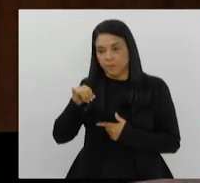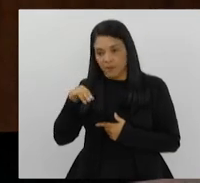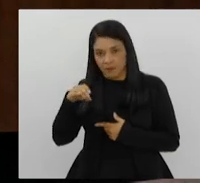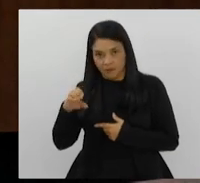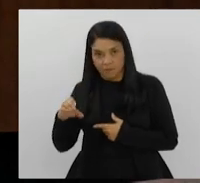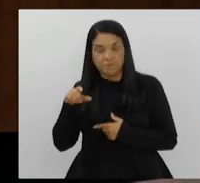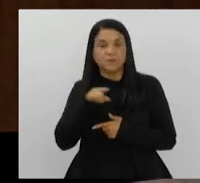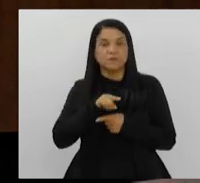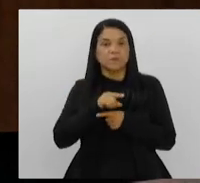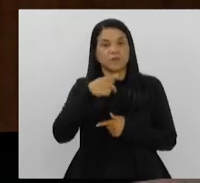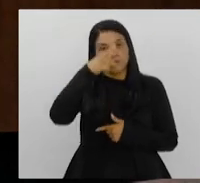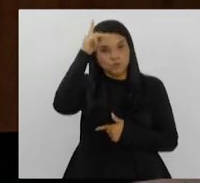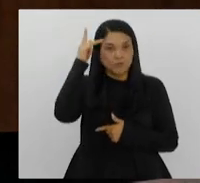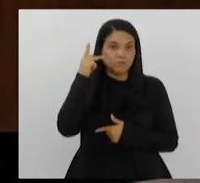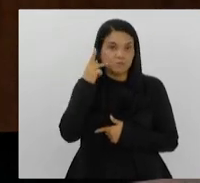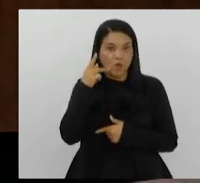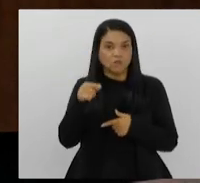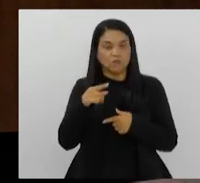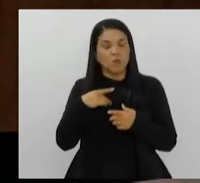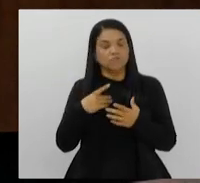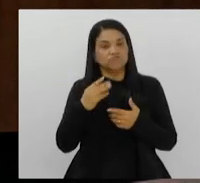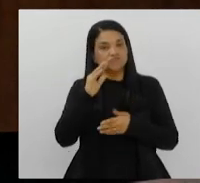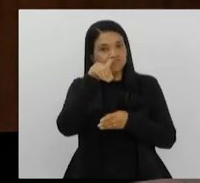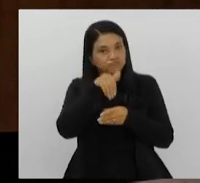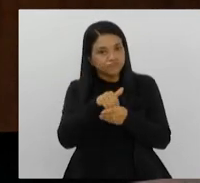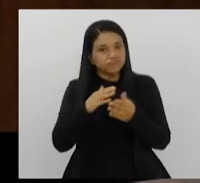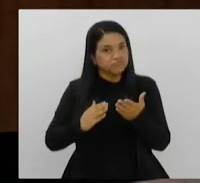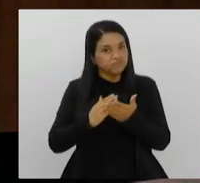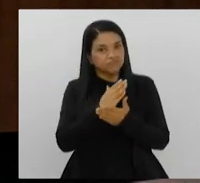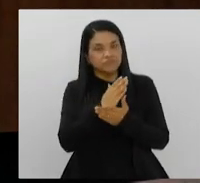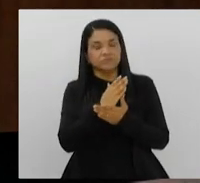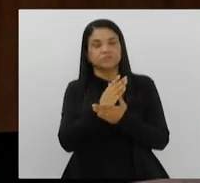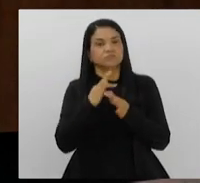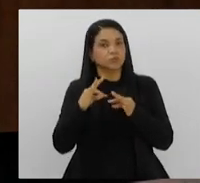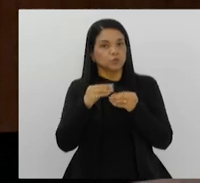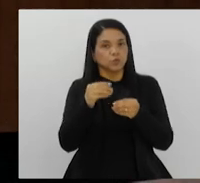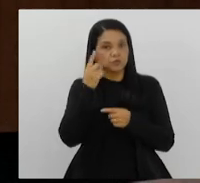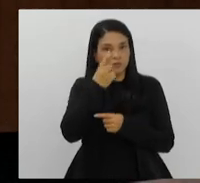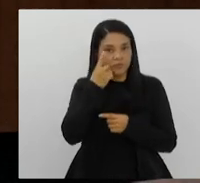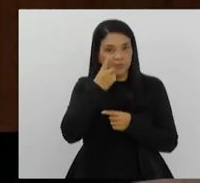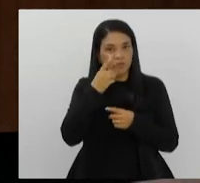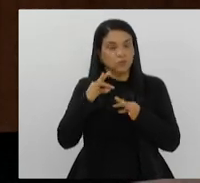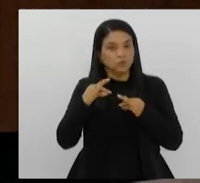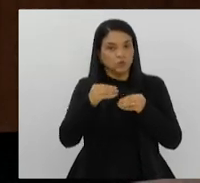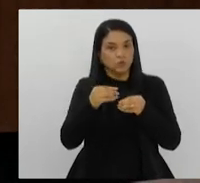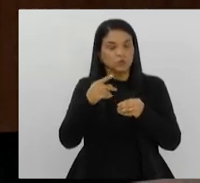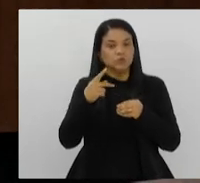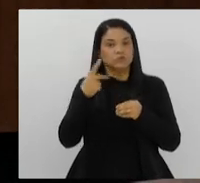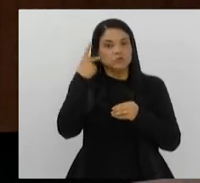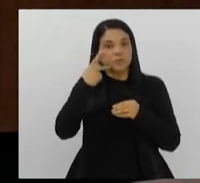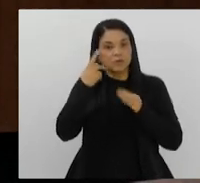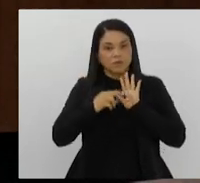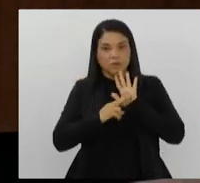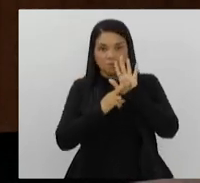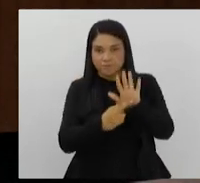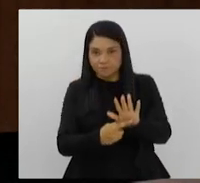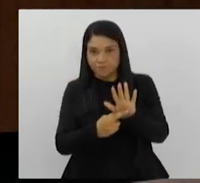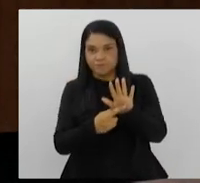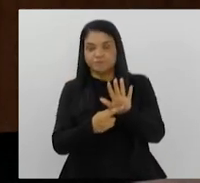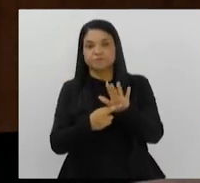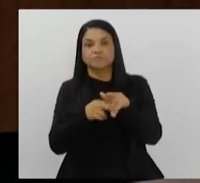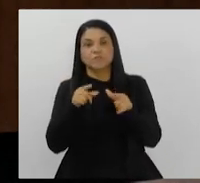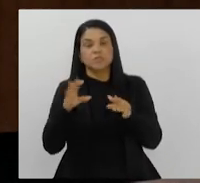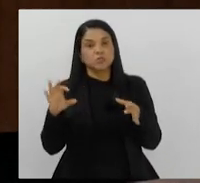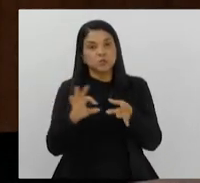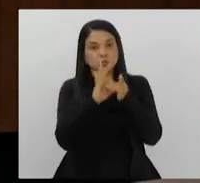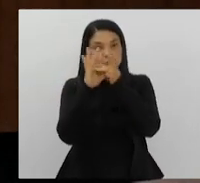foi algo aprovado por unanimidade no Parlamento. Todas as vertentes políticas representadas nessa casa se uniram em